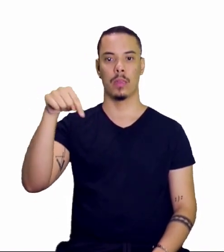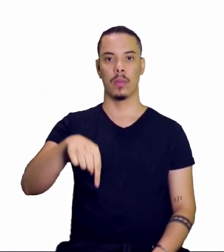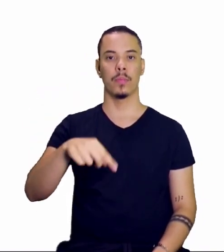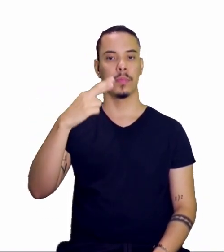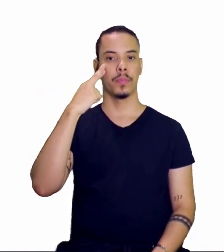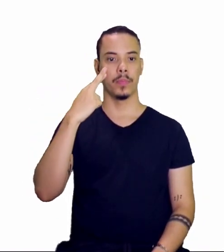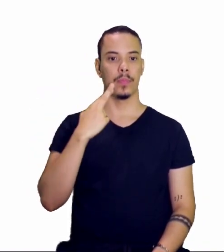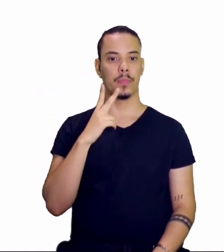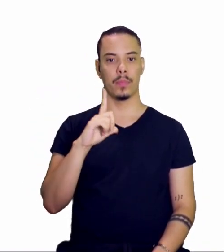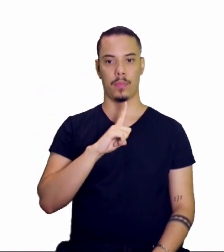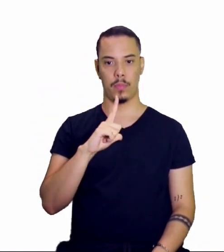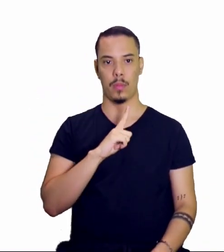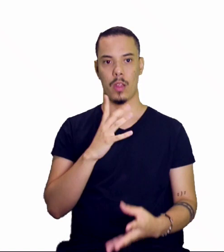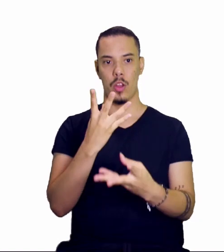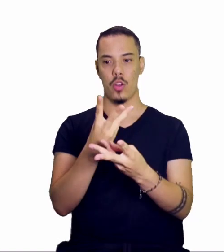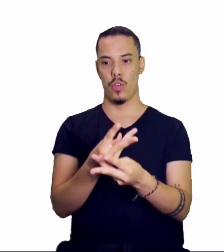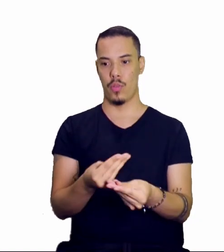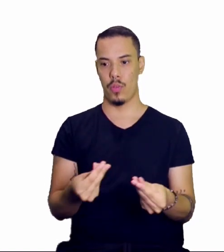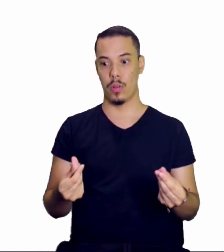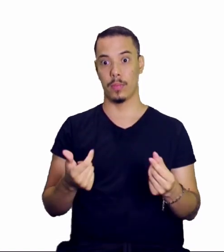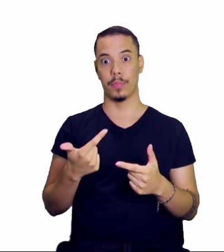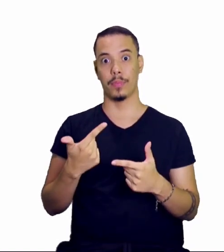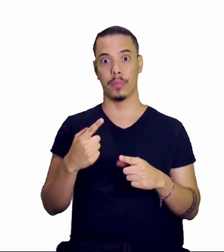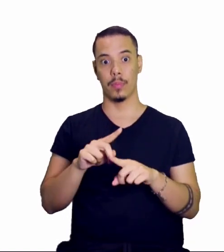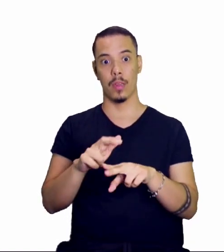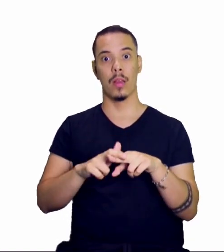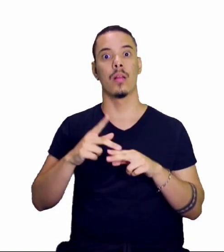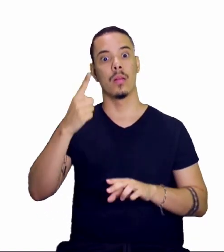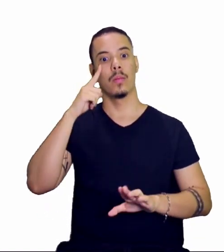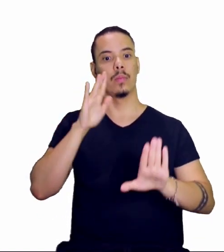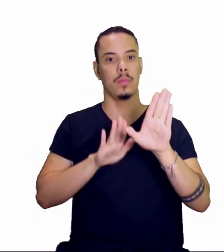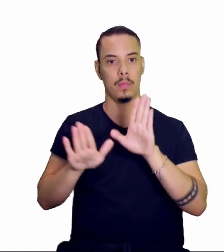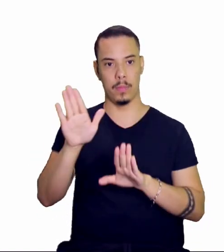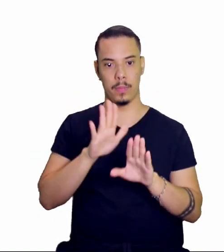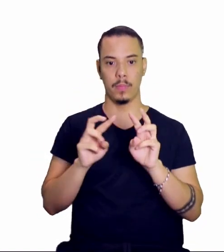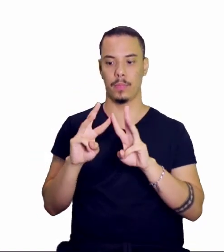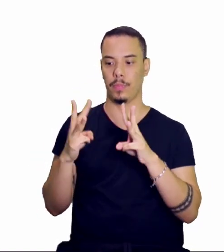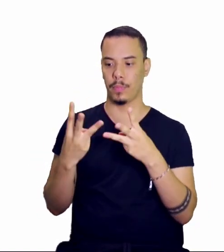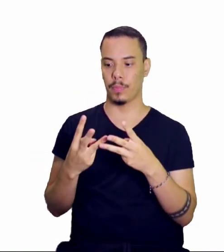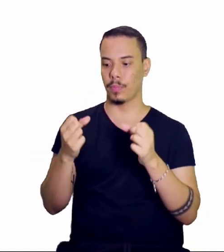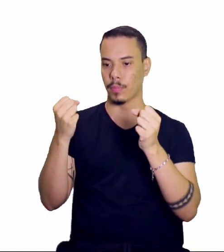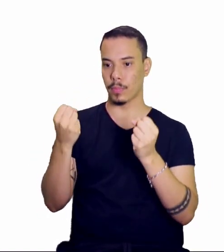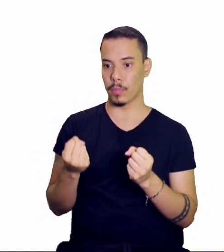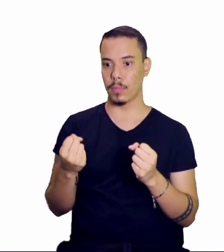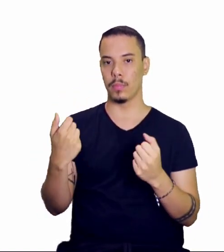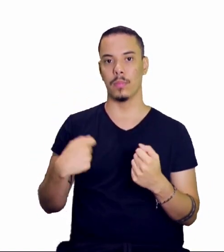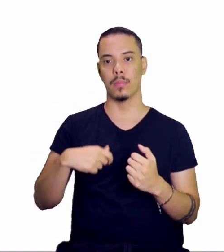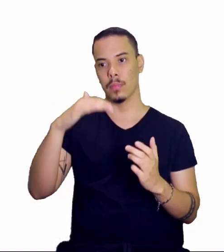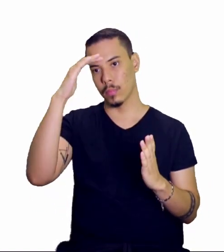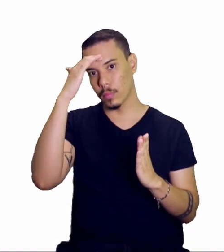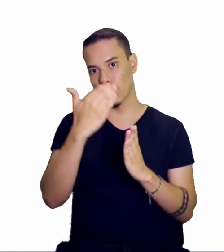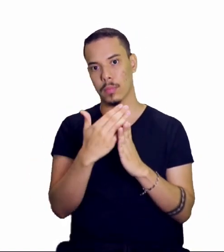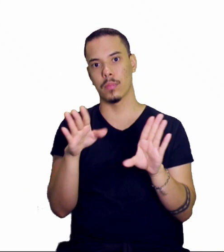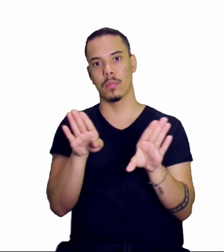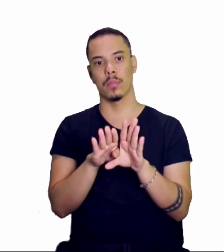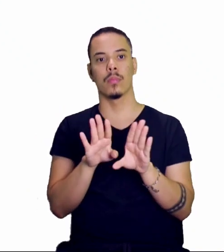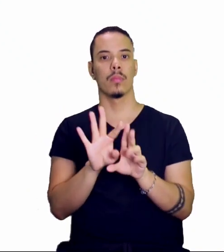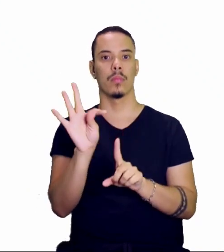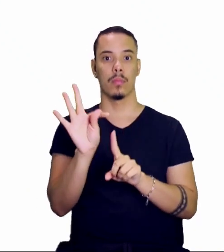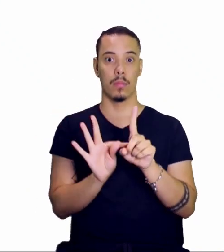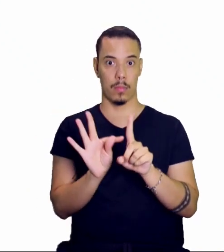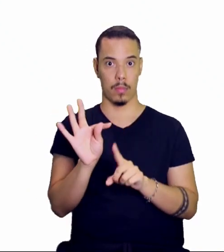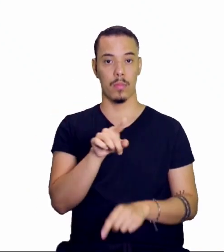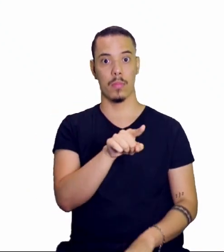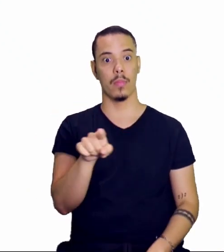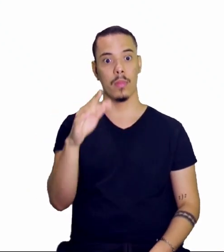Rondônia, ela vai ter uma dilatação, tem que tomar cuidado. Esses pesos e medidas, para ser realmente, tem que se levar em conta também a temperatura. Exato. Você